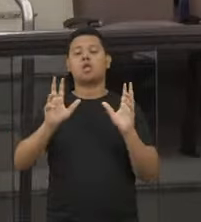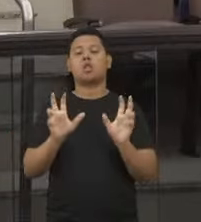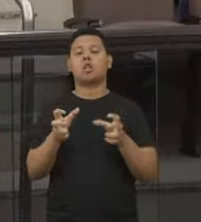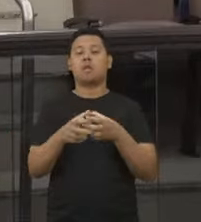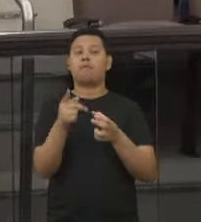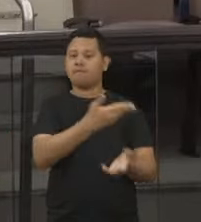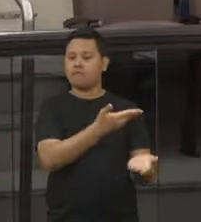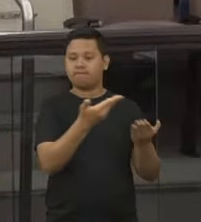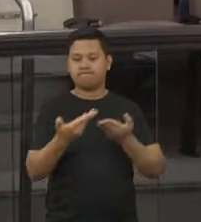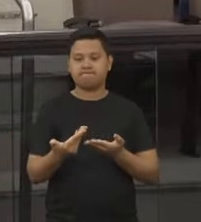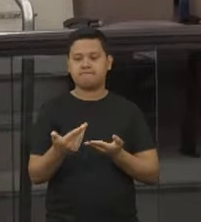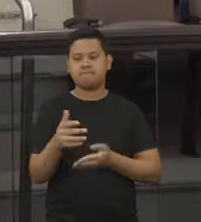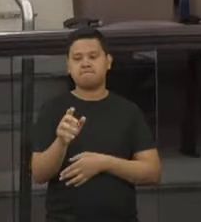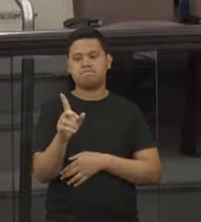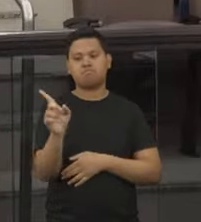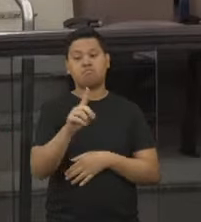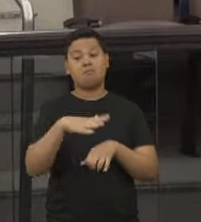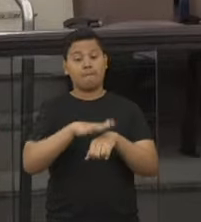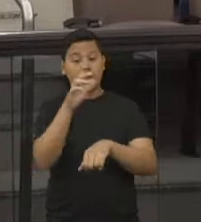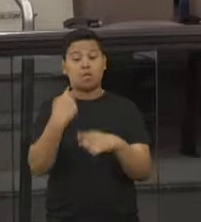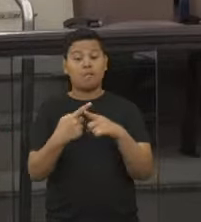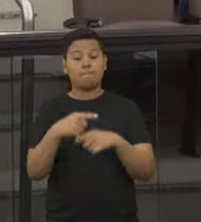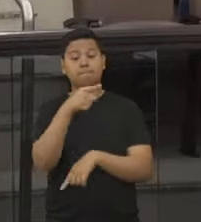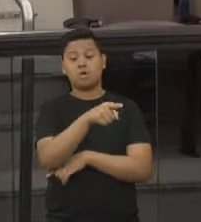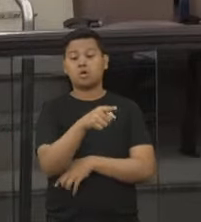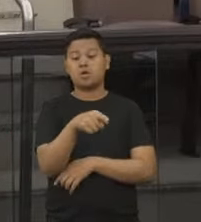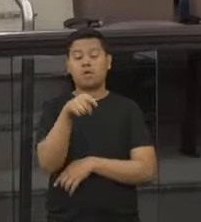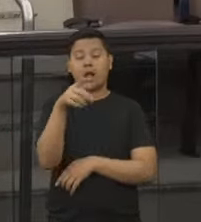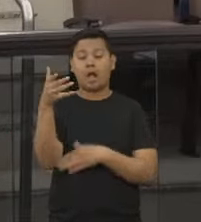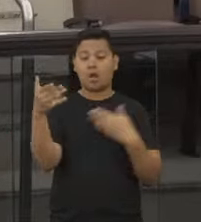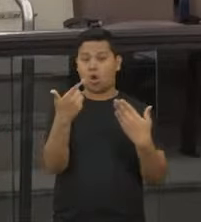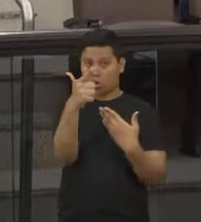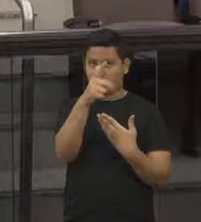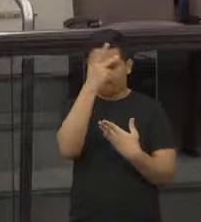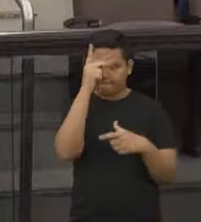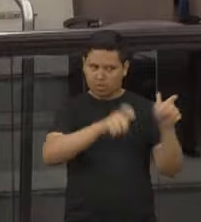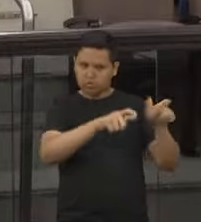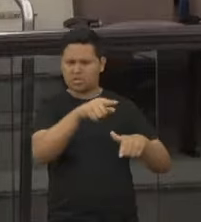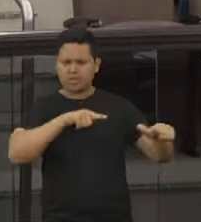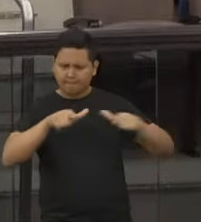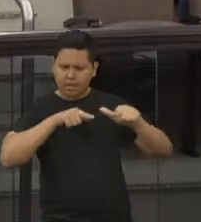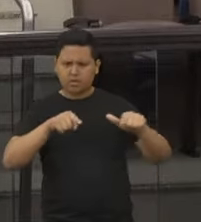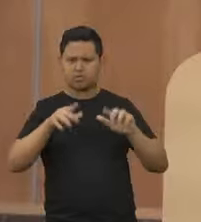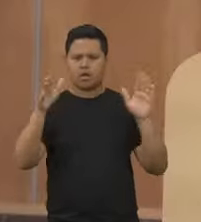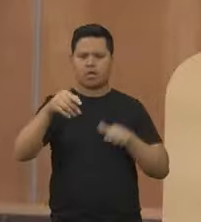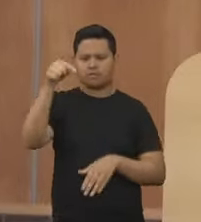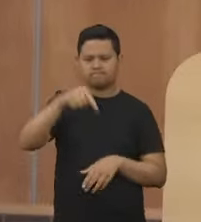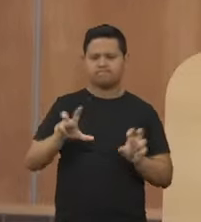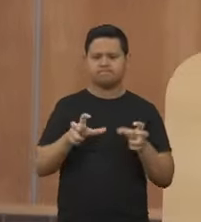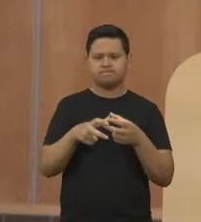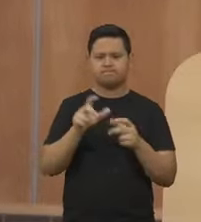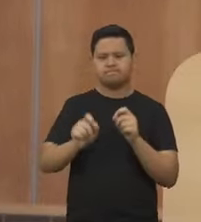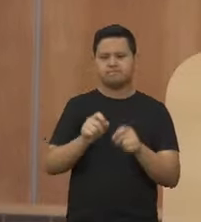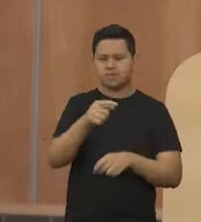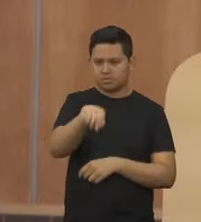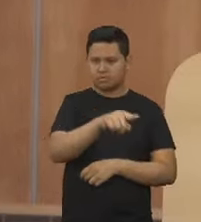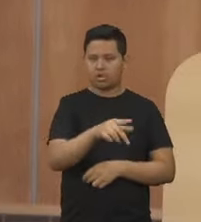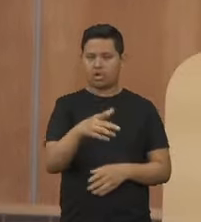graças a Deus. Não veio mais, porque vocês estão trabalhando. E vocês, hoje, aqui na Câmara Municipal,